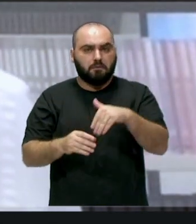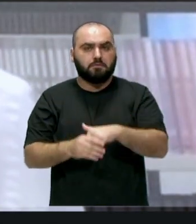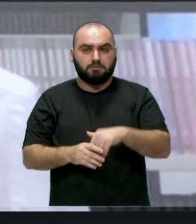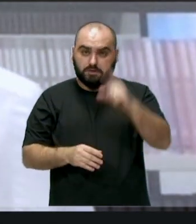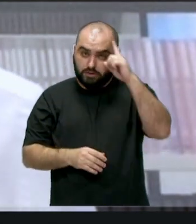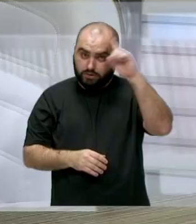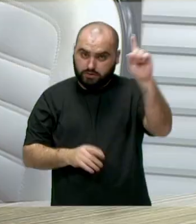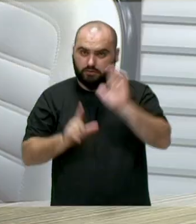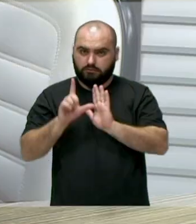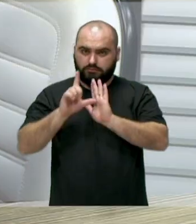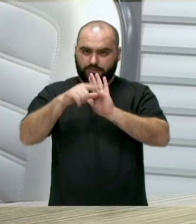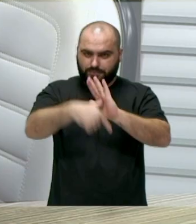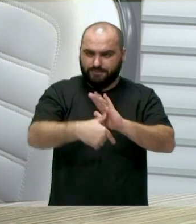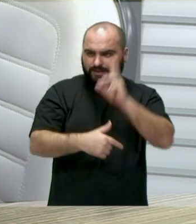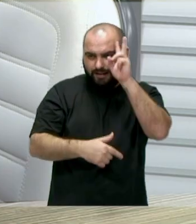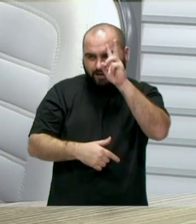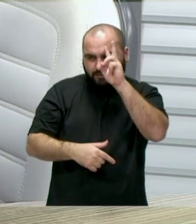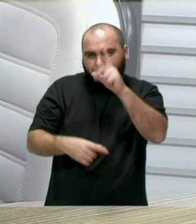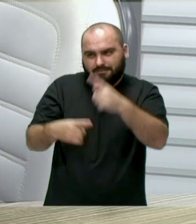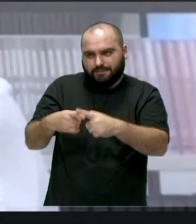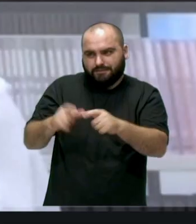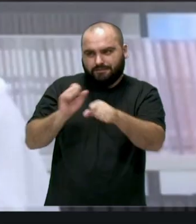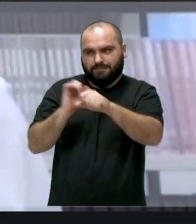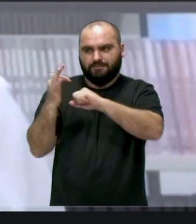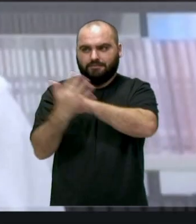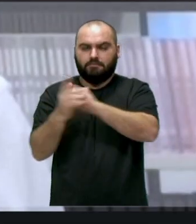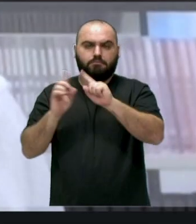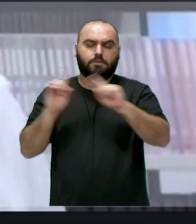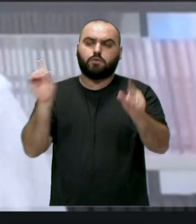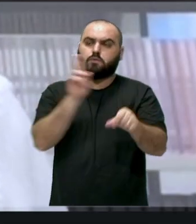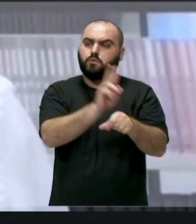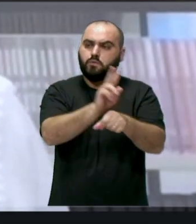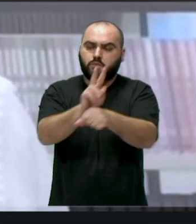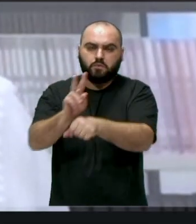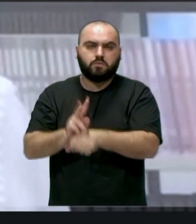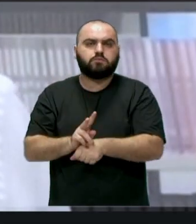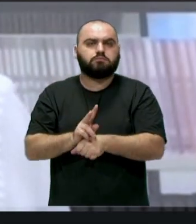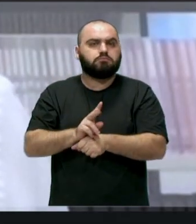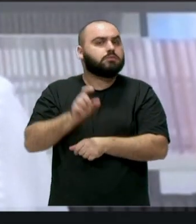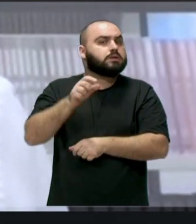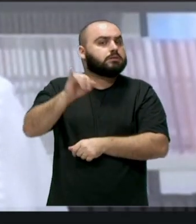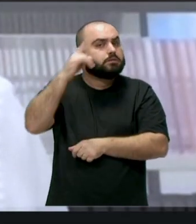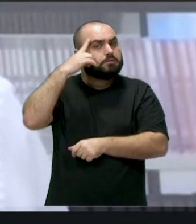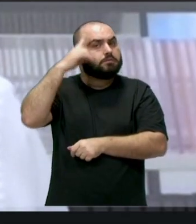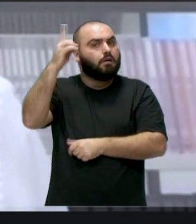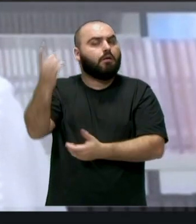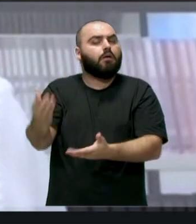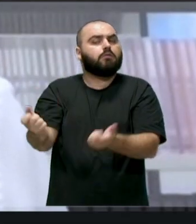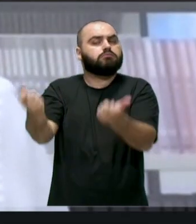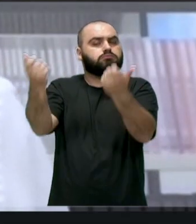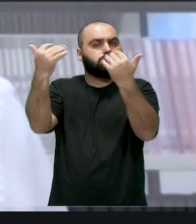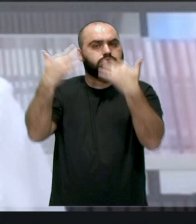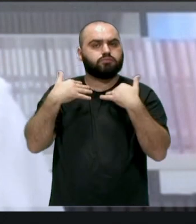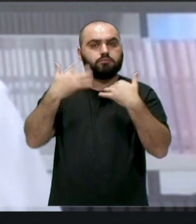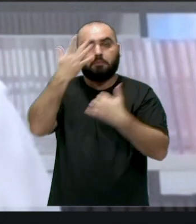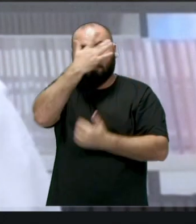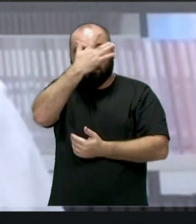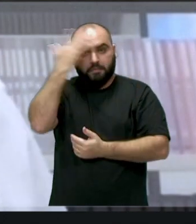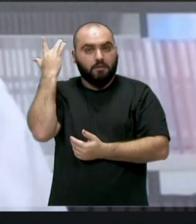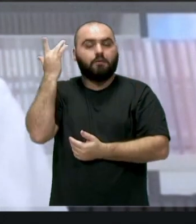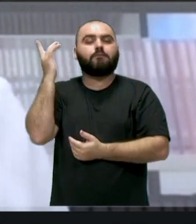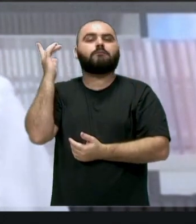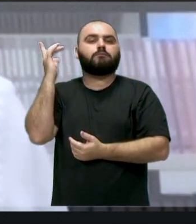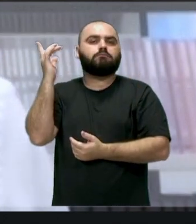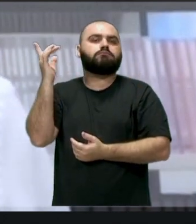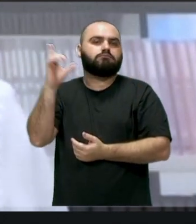data prorrogada por causa da pandemia, né, mas com todos os cuidados e, se Deus quiser, as pessoas ainda, os brasileiros